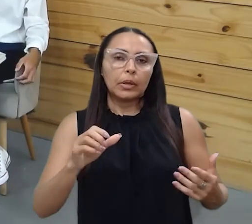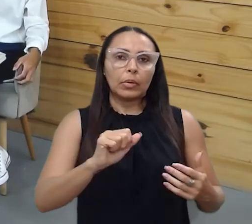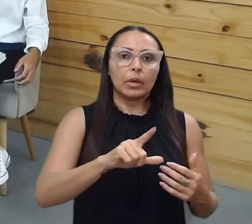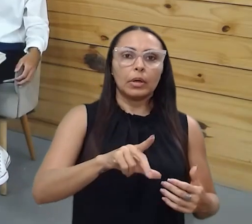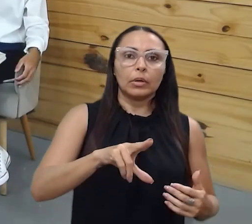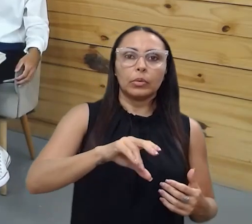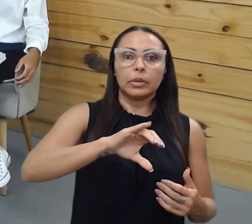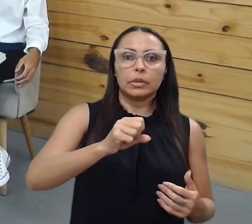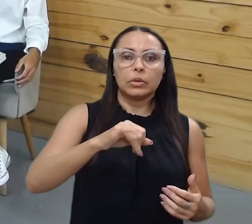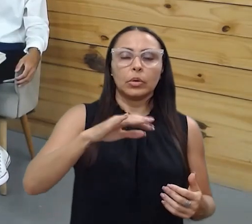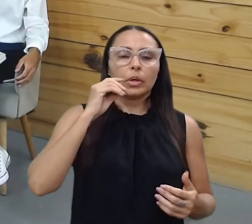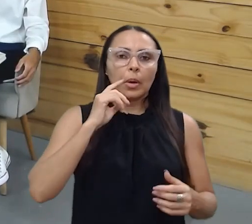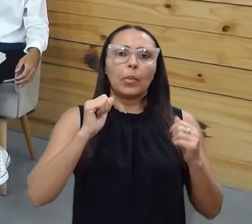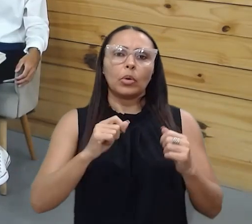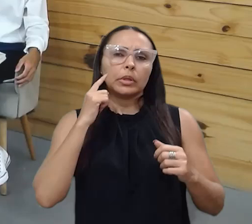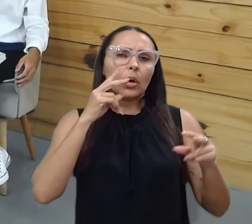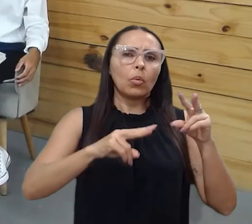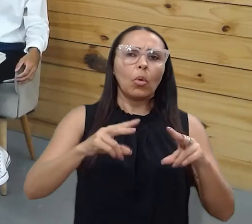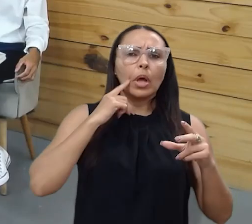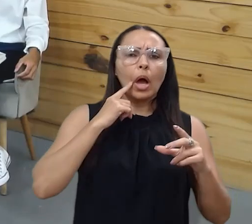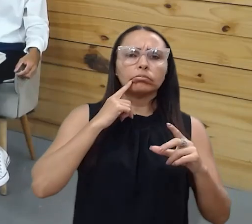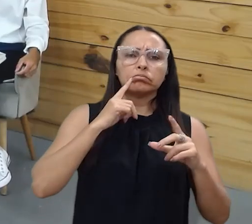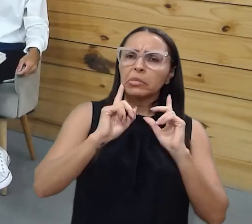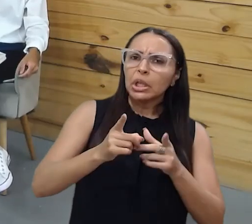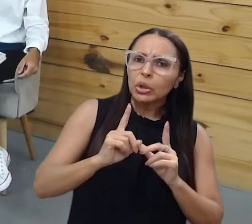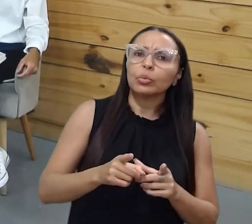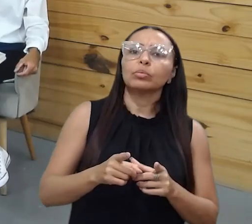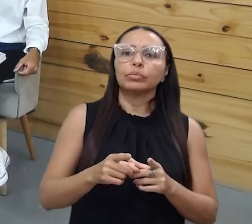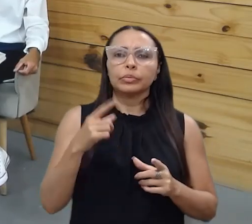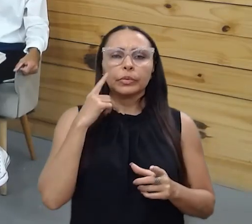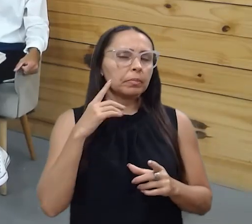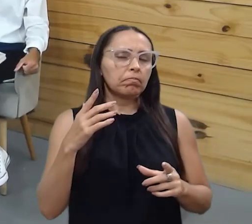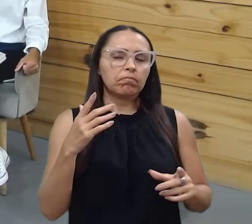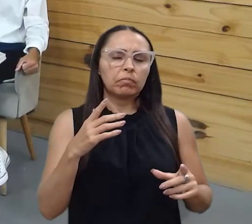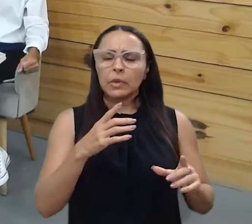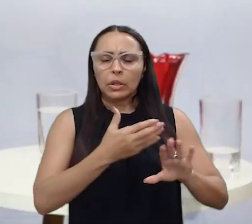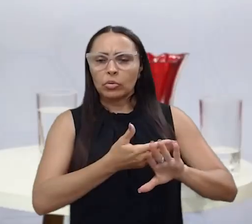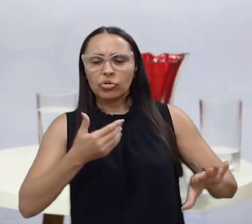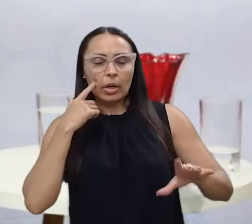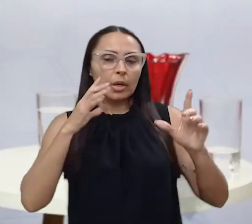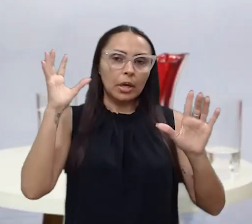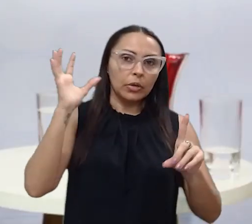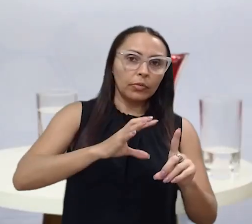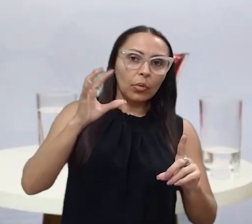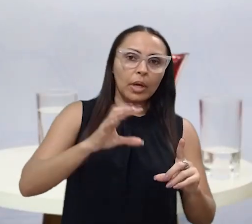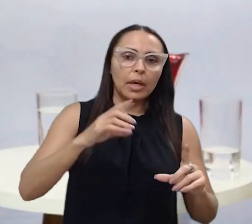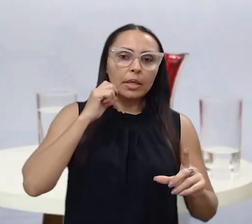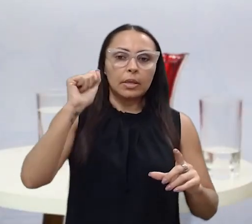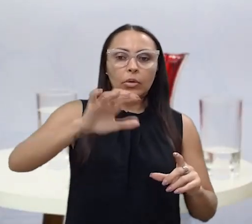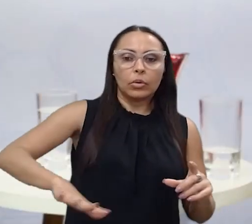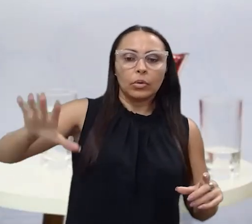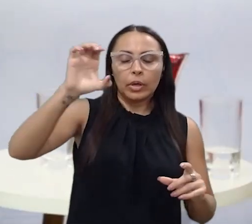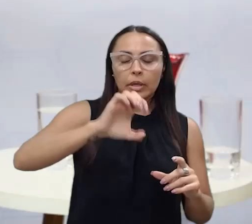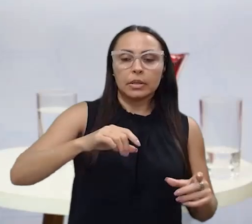a gente também pode ter esse olhar crítico, esse pensamento crítico, e não deixar que essas influências europeias sejam